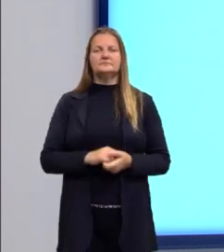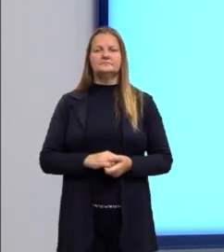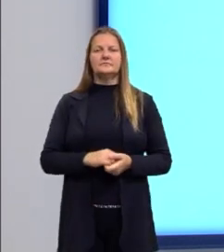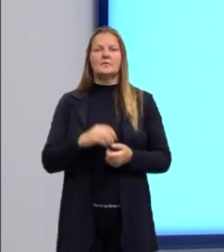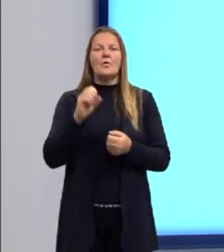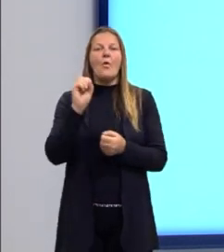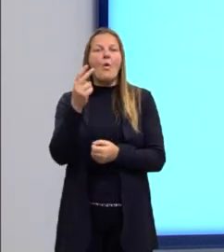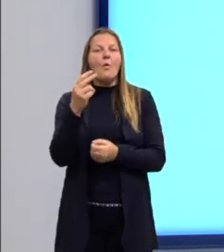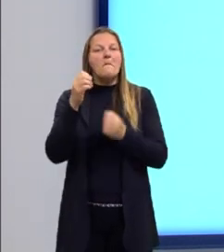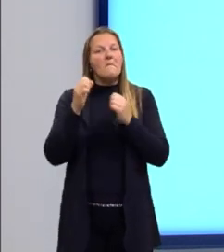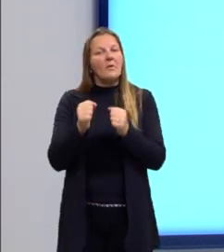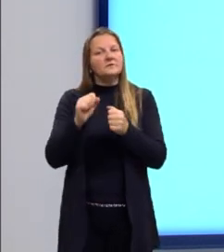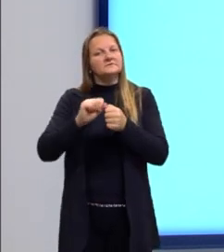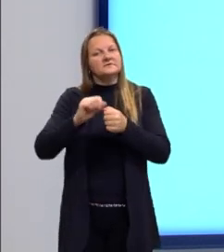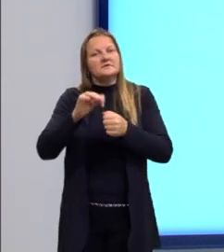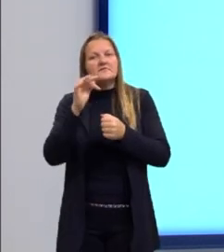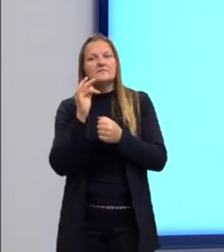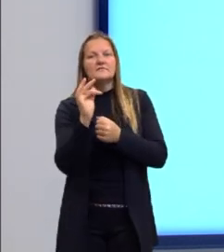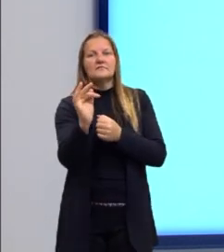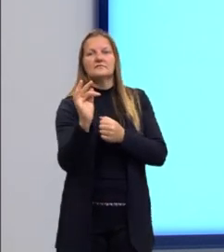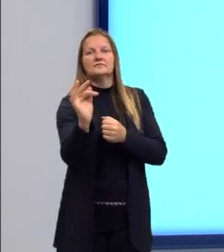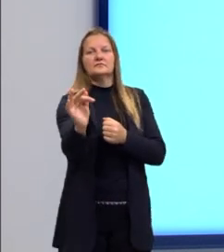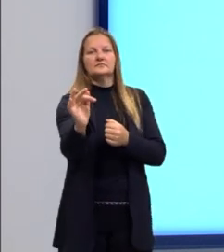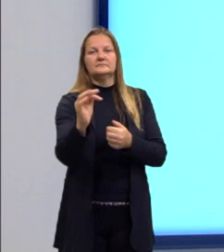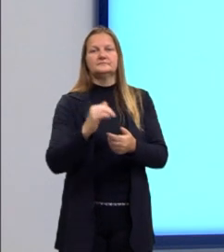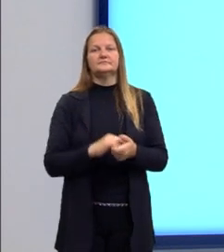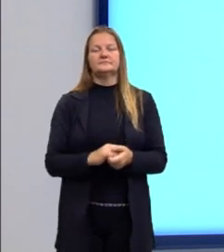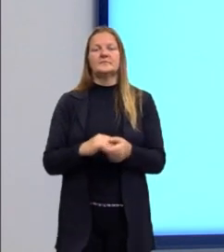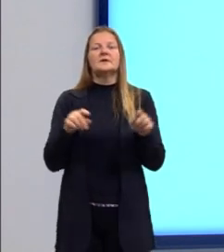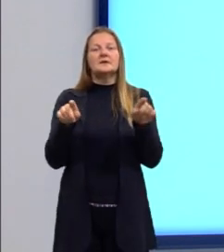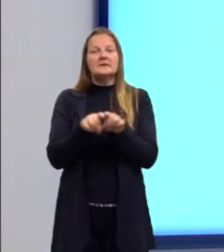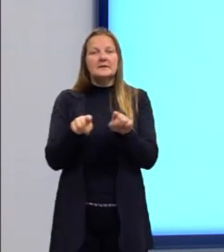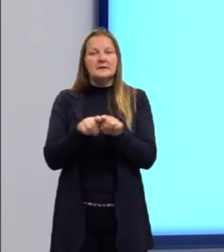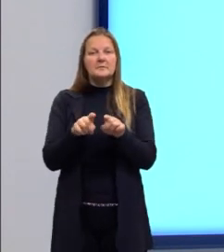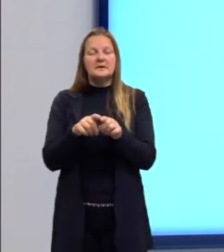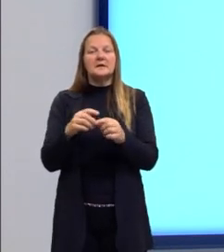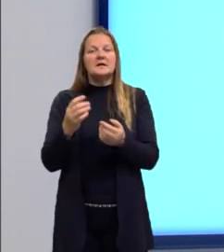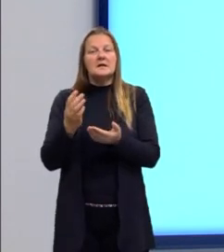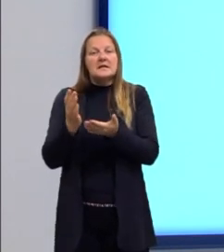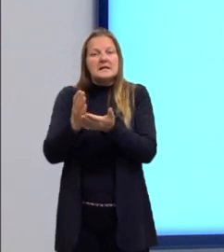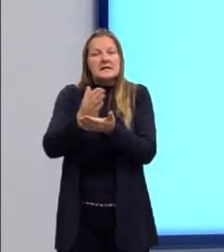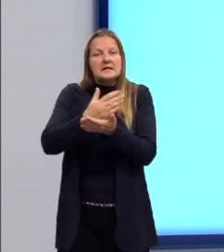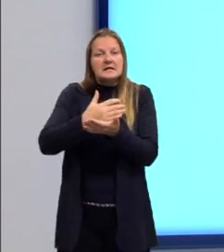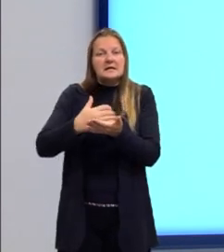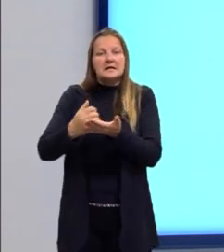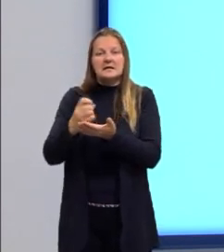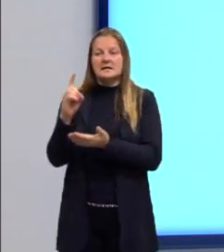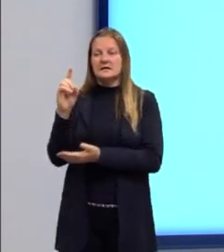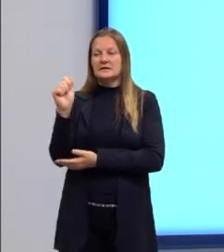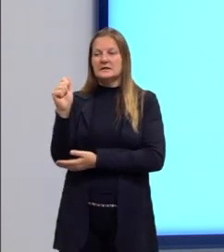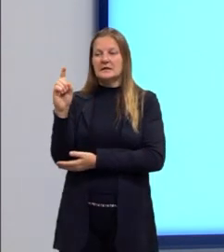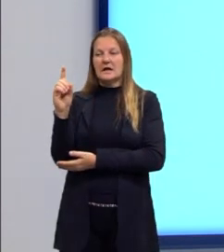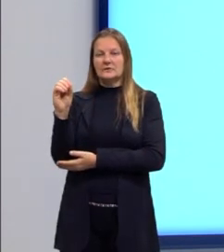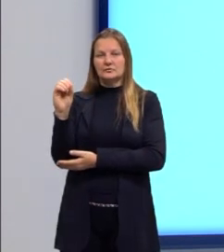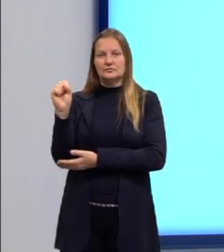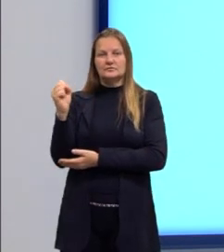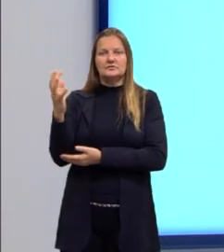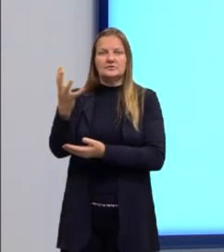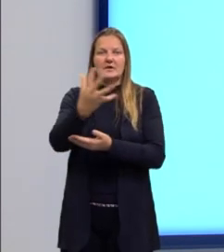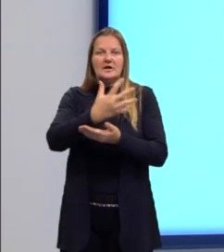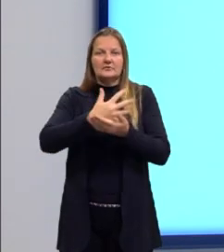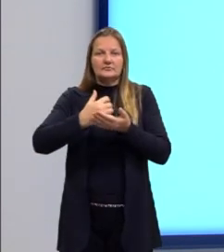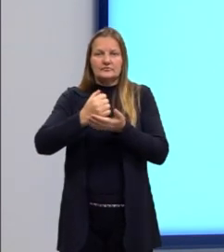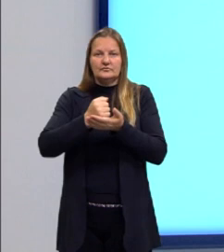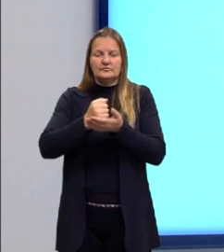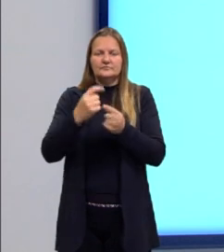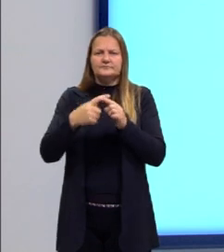ainda pode ser feito além disso a dados sobre isso sobre esse problema eu tenho dados